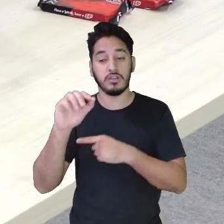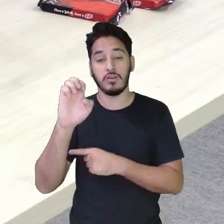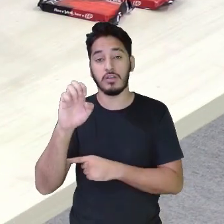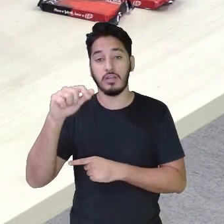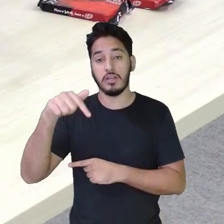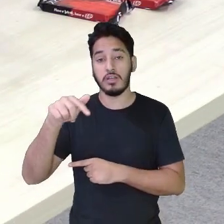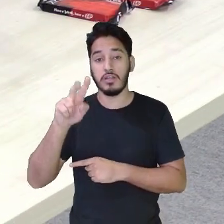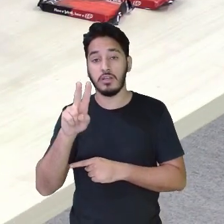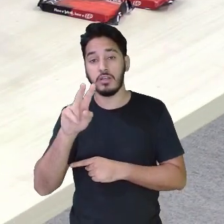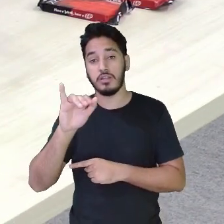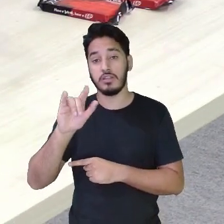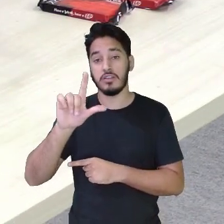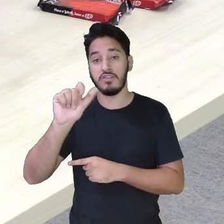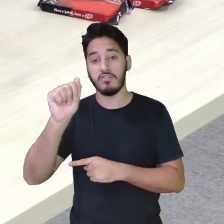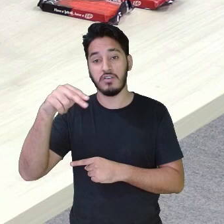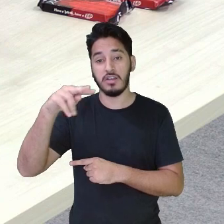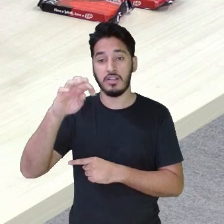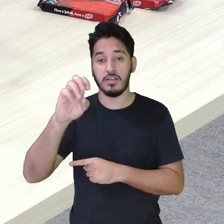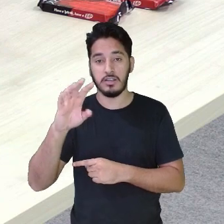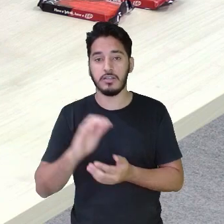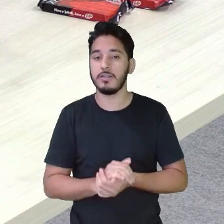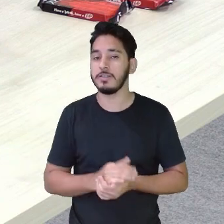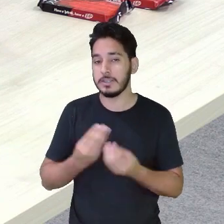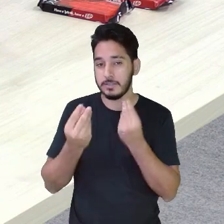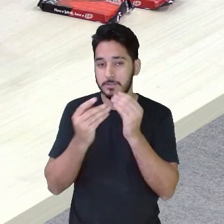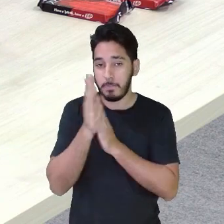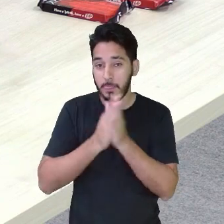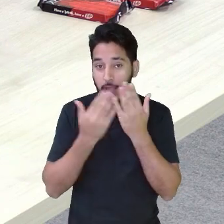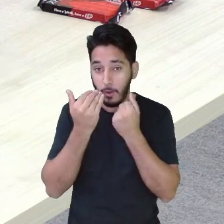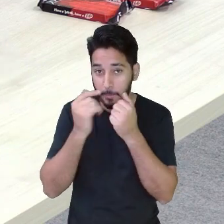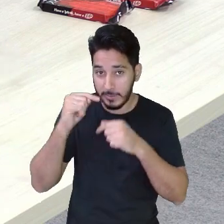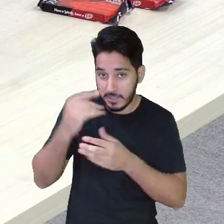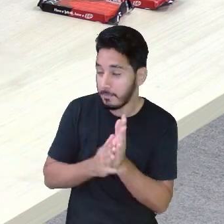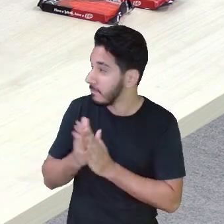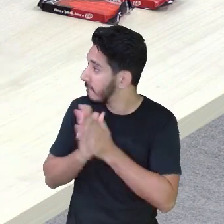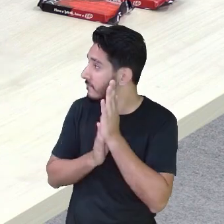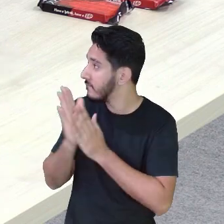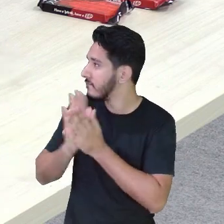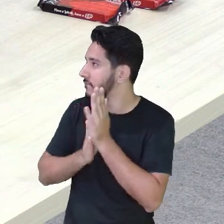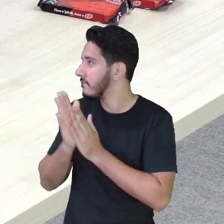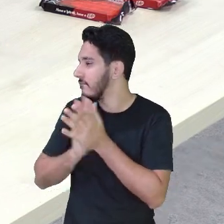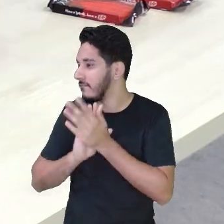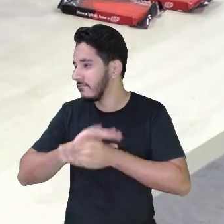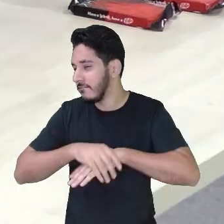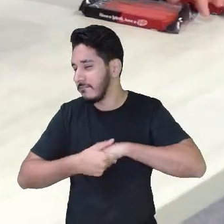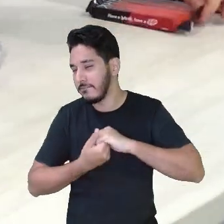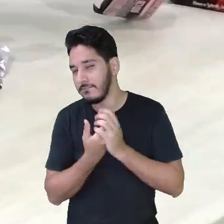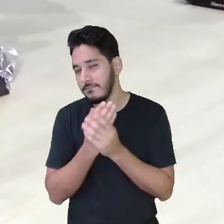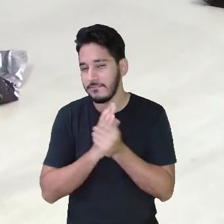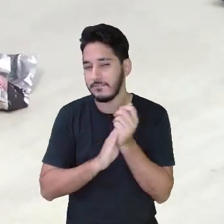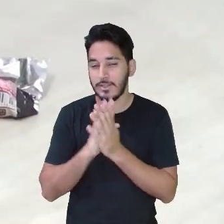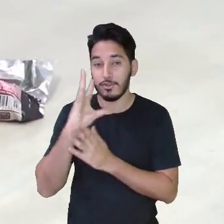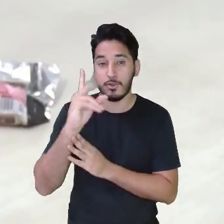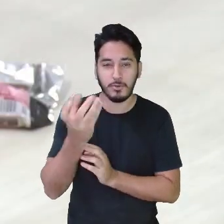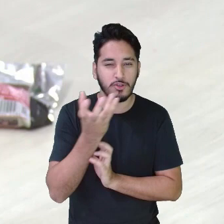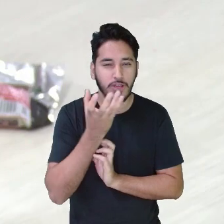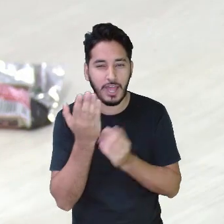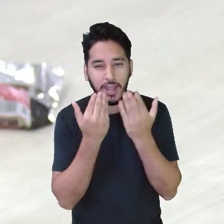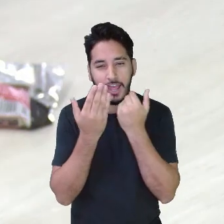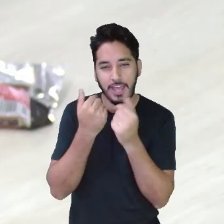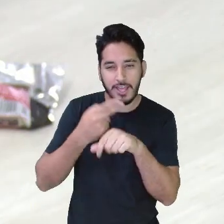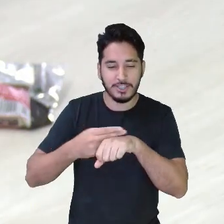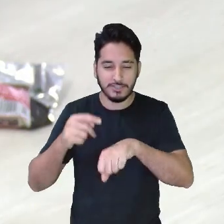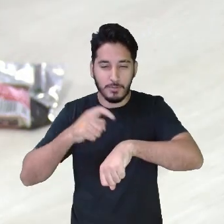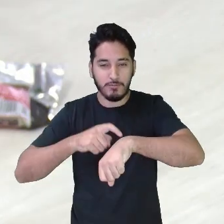Olha aí. Por todos os alunos, por todo mundo, né? Tô ligada que tava todo mundo querendo